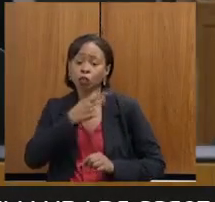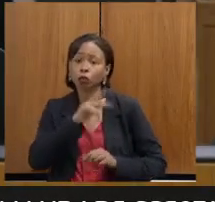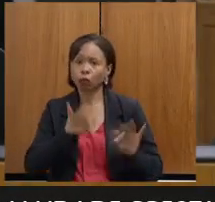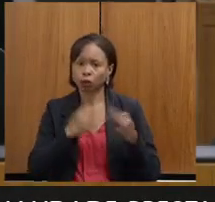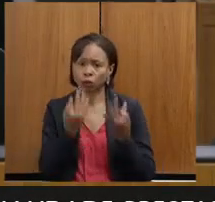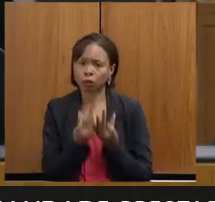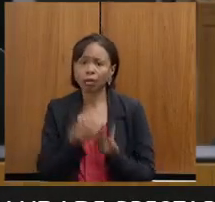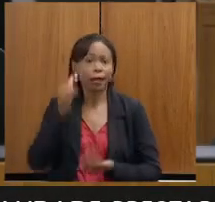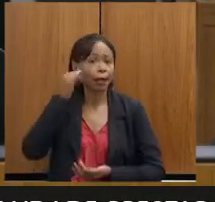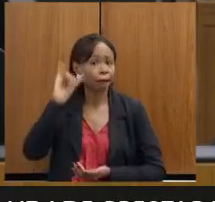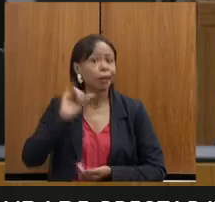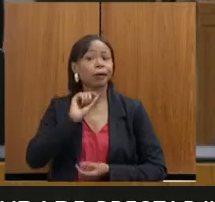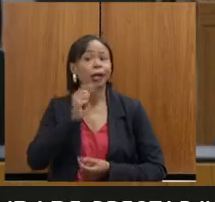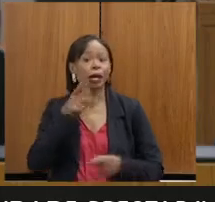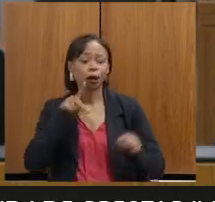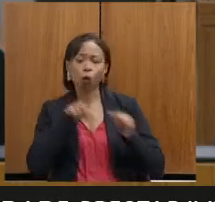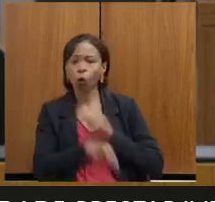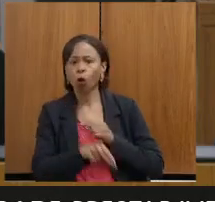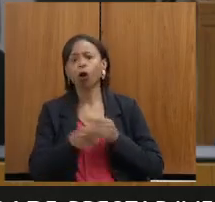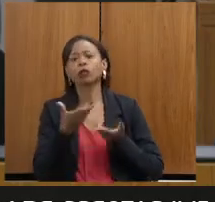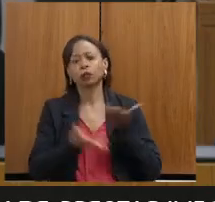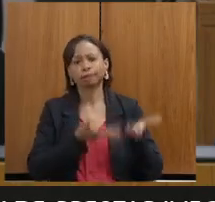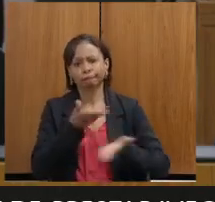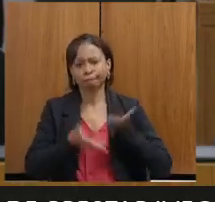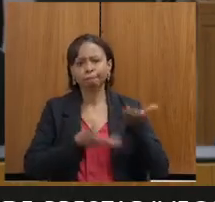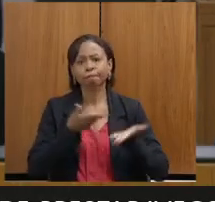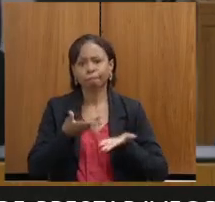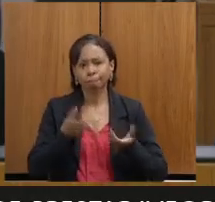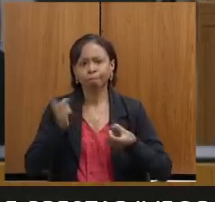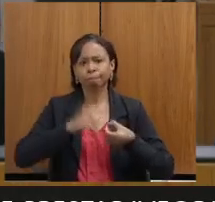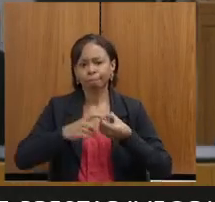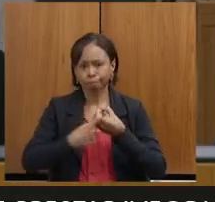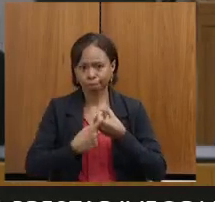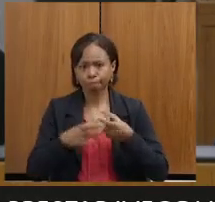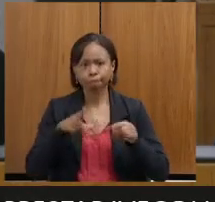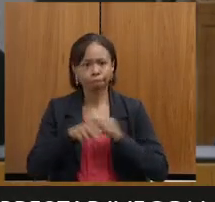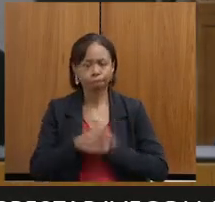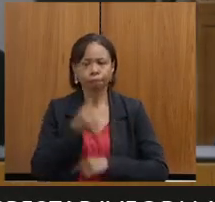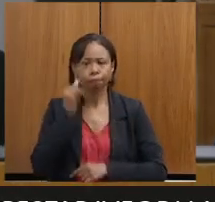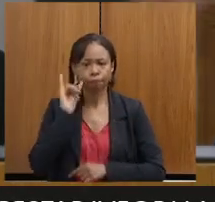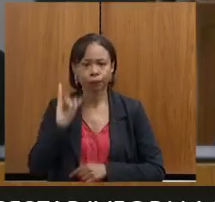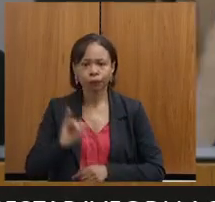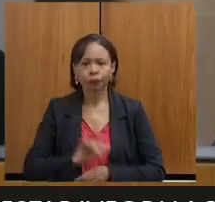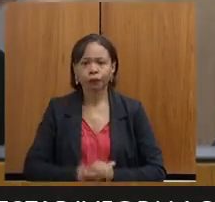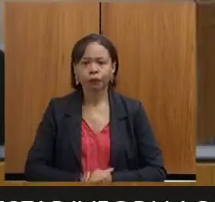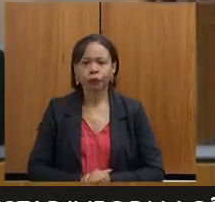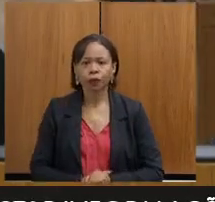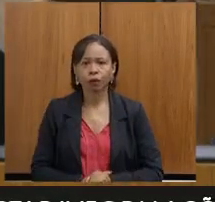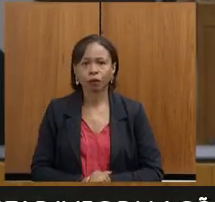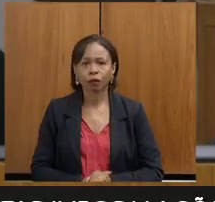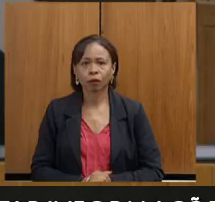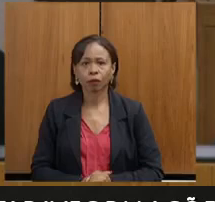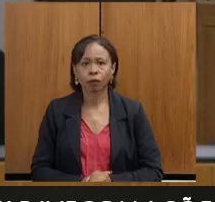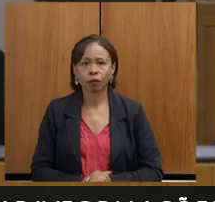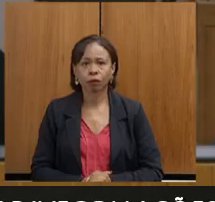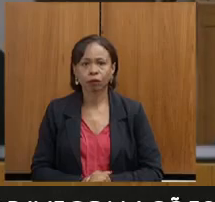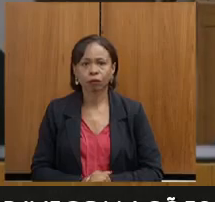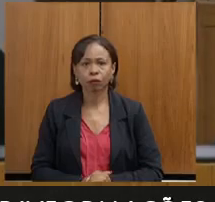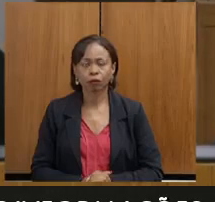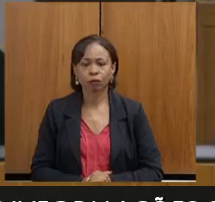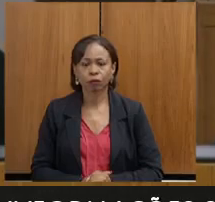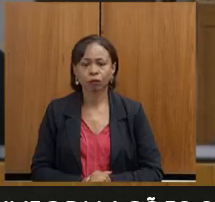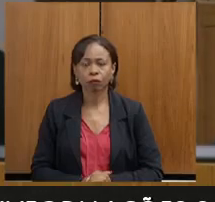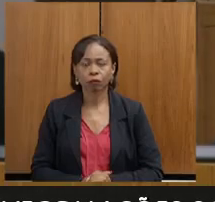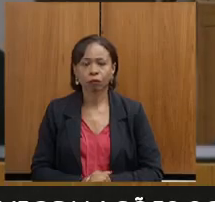tenham seus atendimentos convênios exames demais procedimentos interrompidos e quem sabe já leva até uma cópia